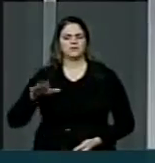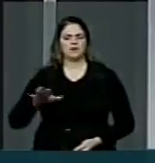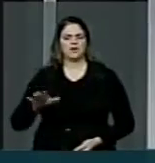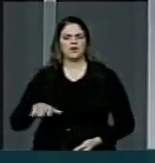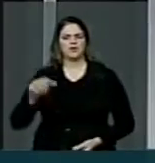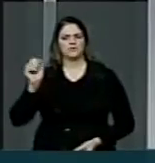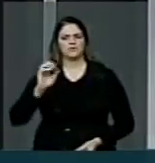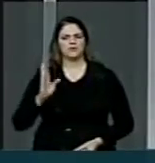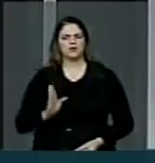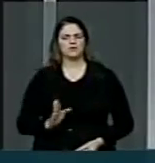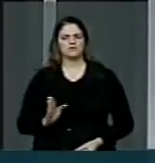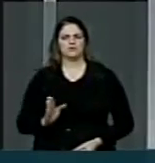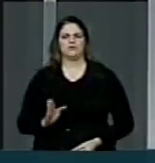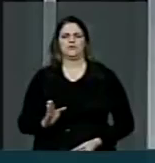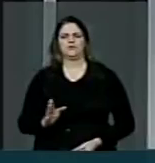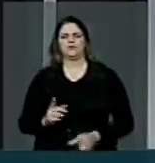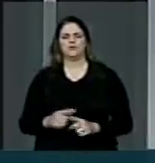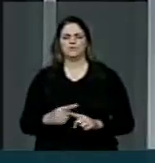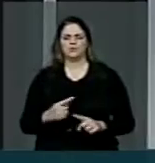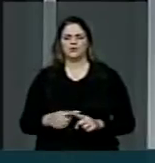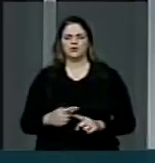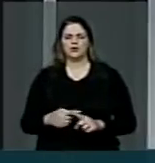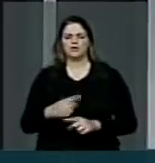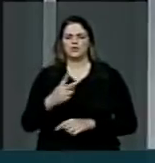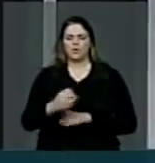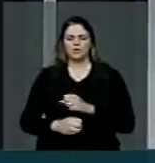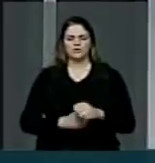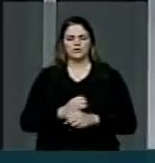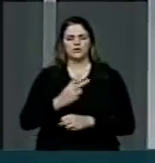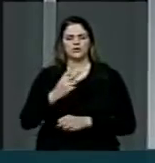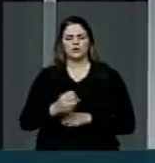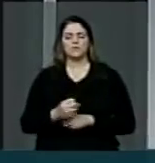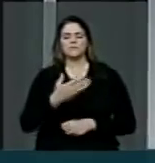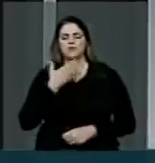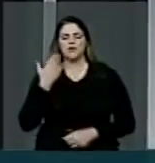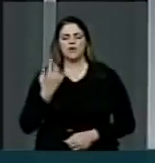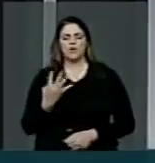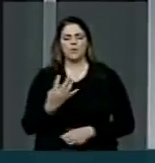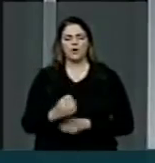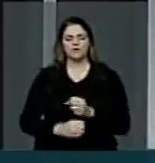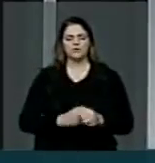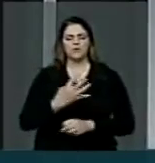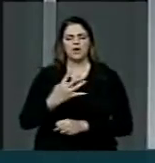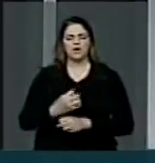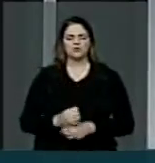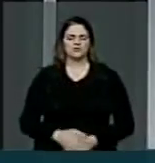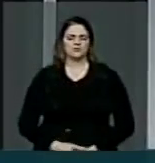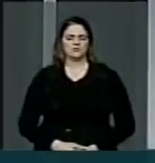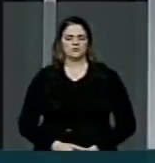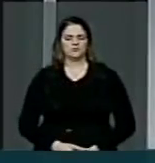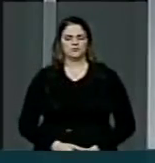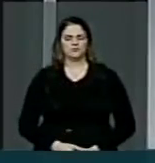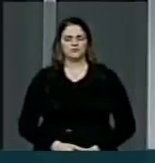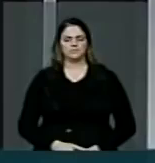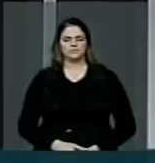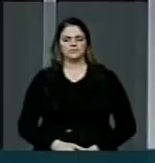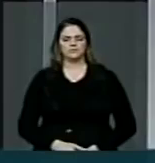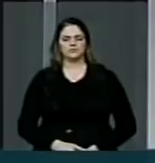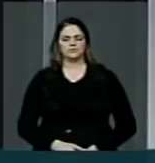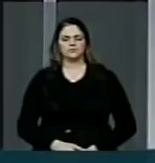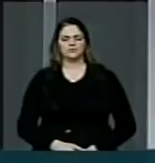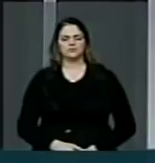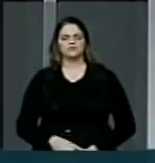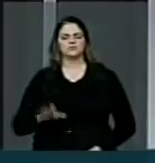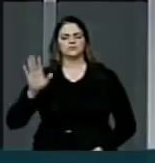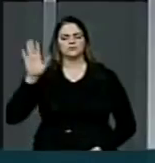o país, porque realiza, ao invés de 2 em 2 anos, realiza numa em 4 anos. Deputado Mauri. Eu queria me